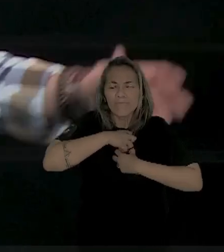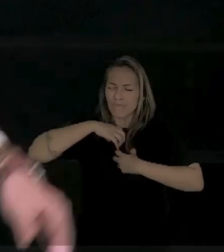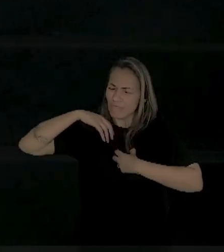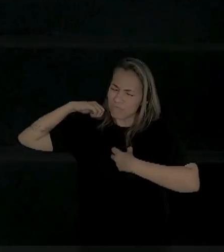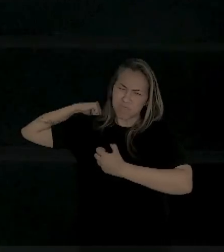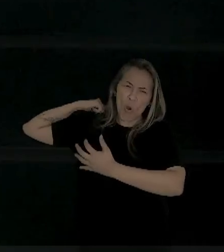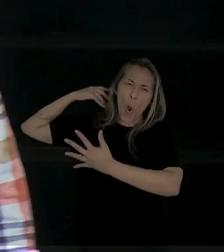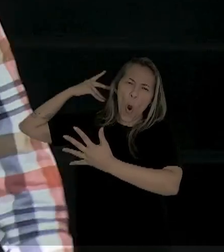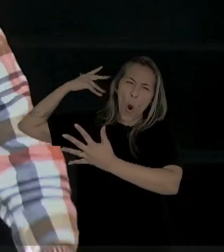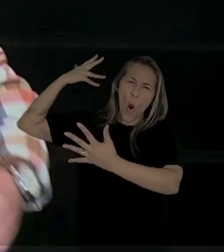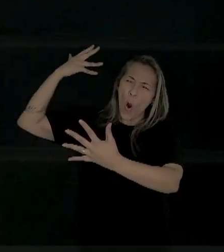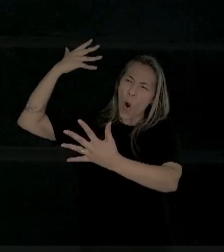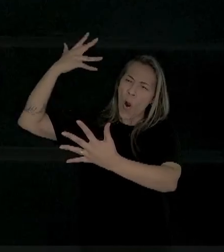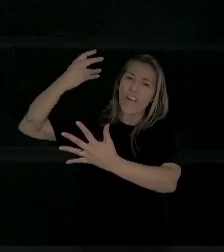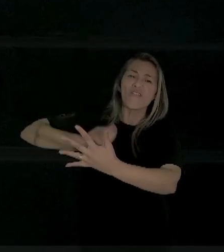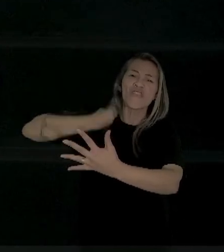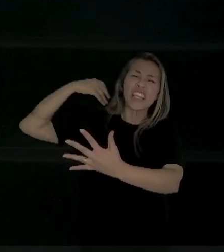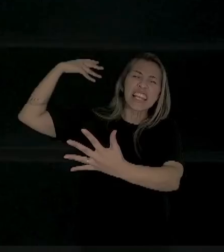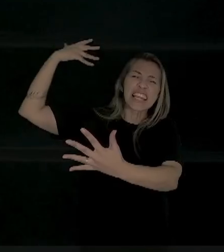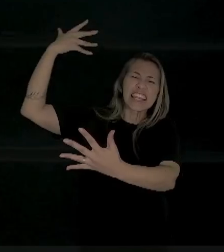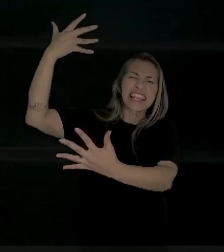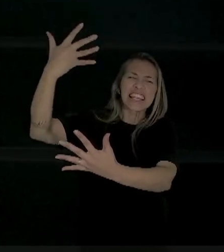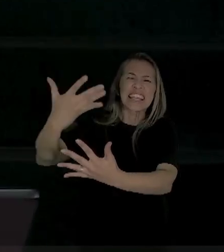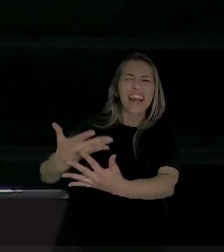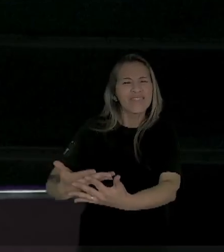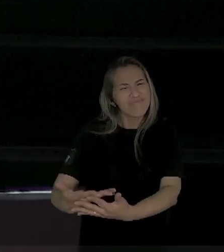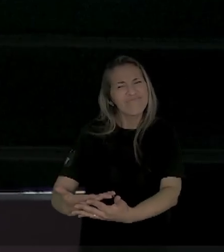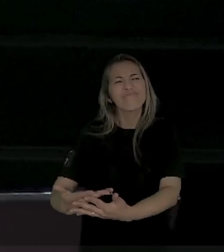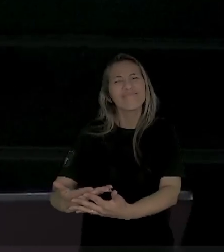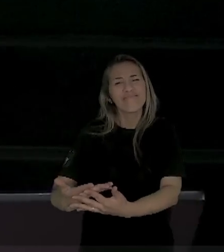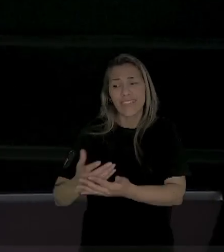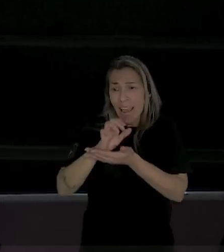Passa o vento e ele está dentro da caverna.